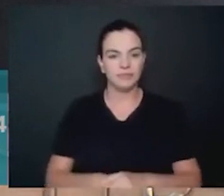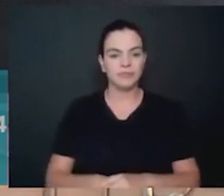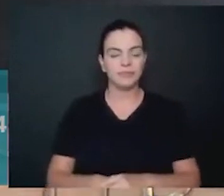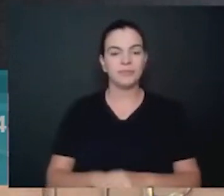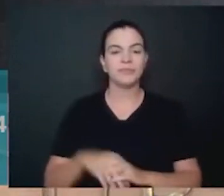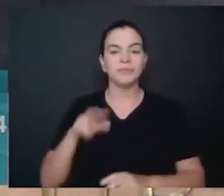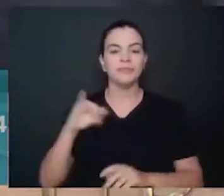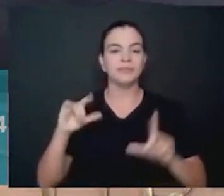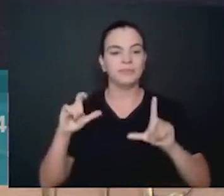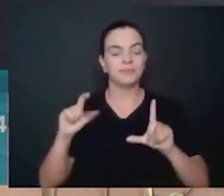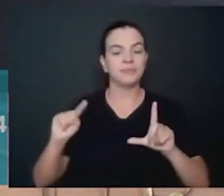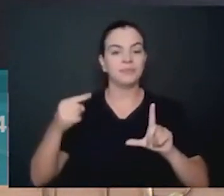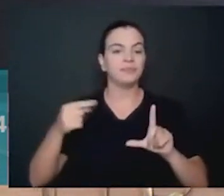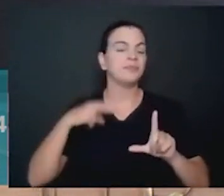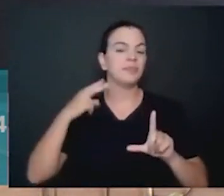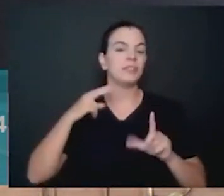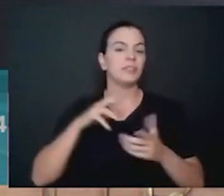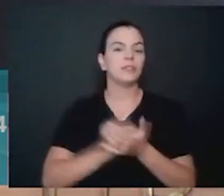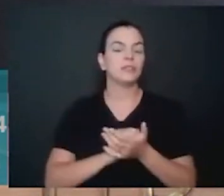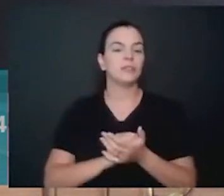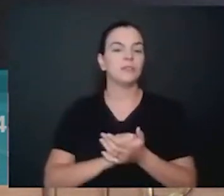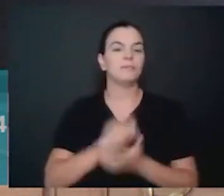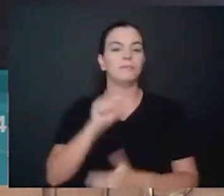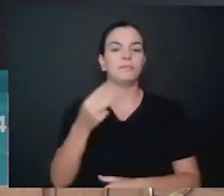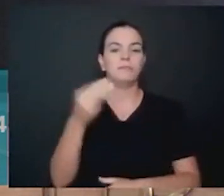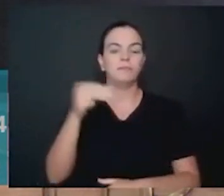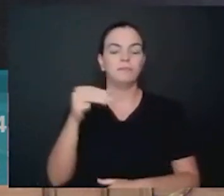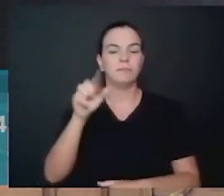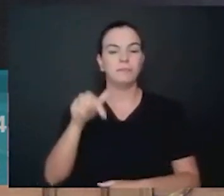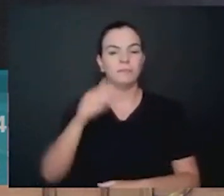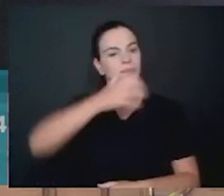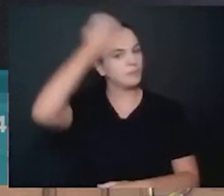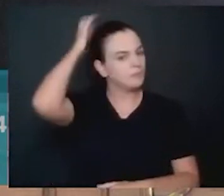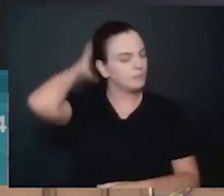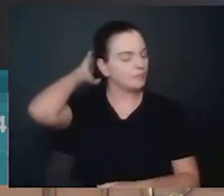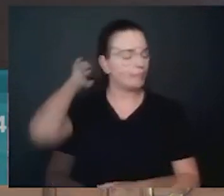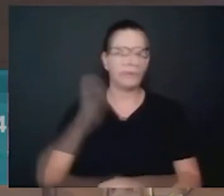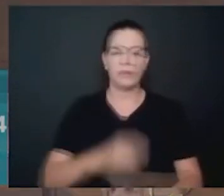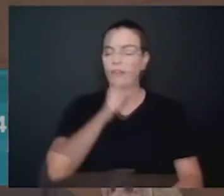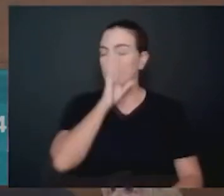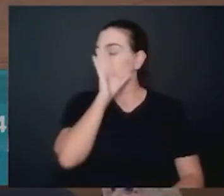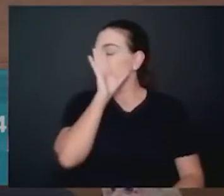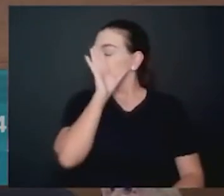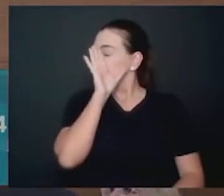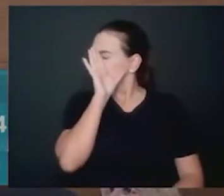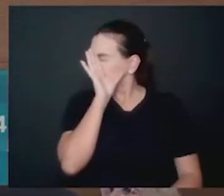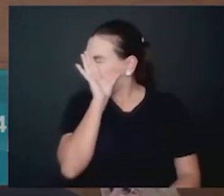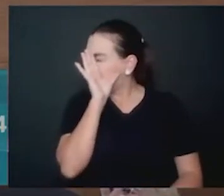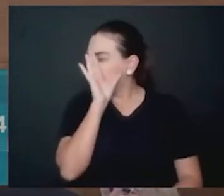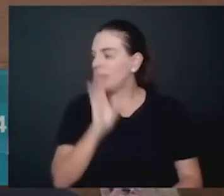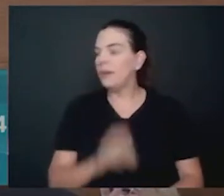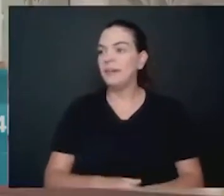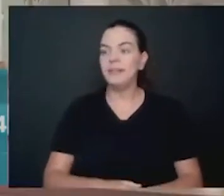vamos ao próximo Vereador 3 minutos pro Vereador Tito zeglin com a palavra no pequeno expediente seja